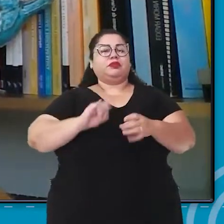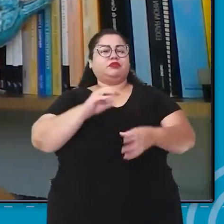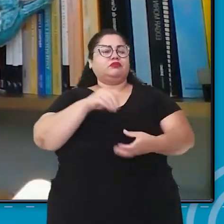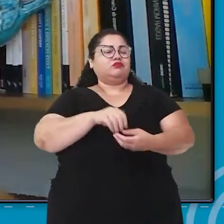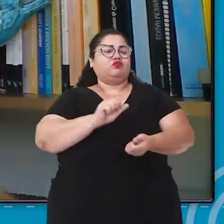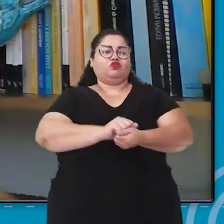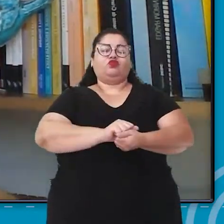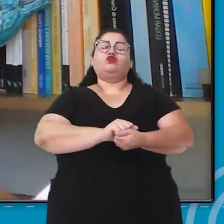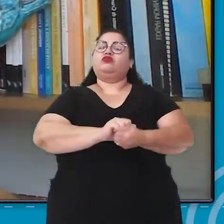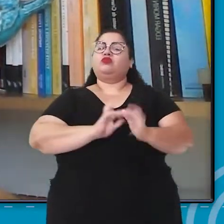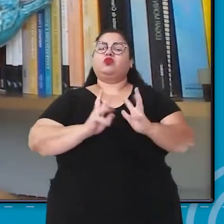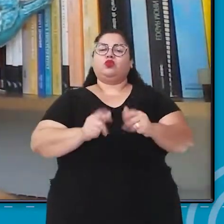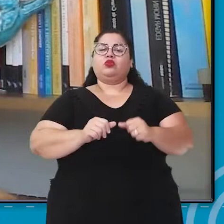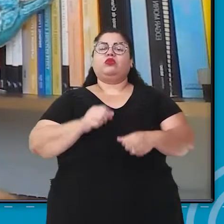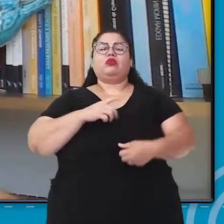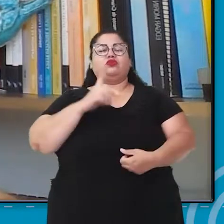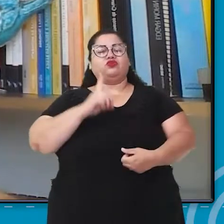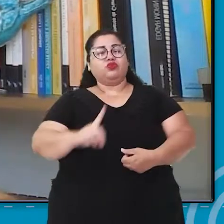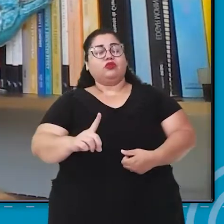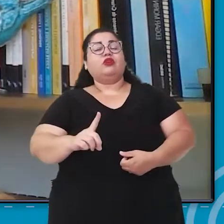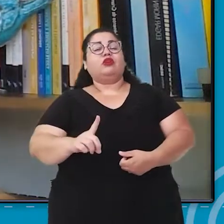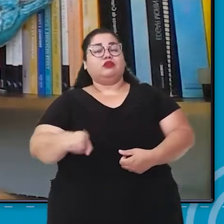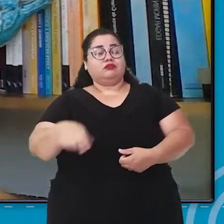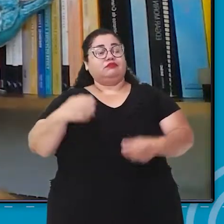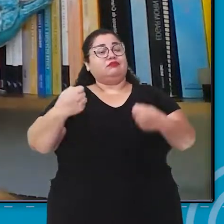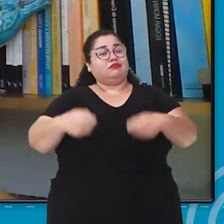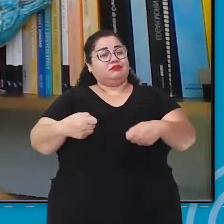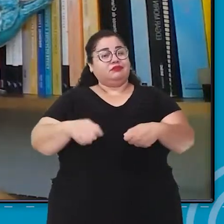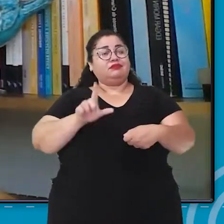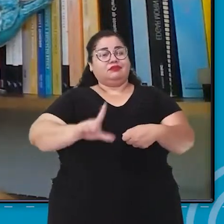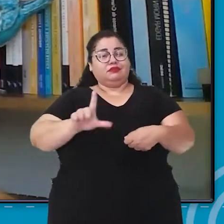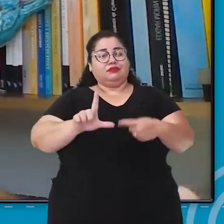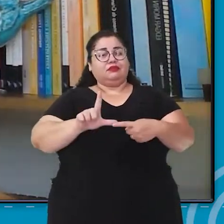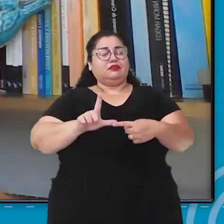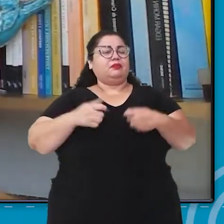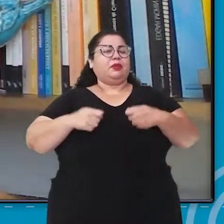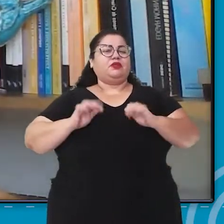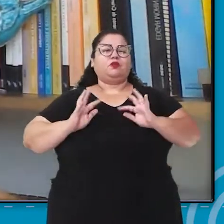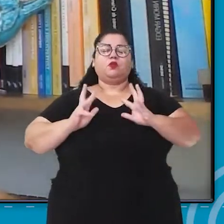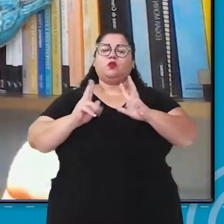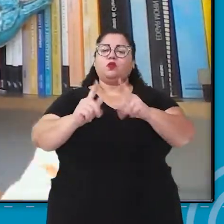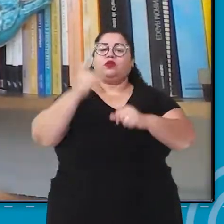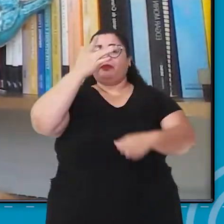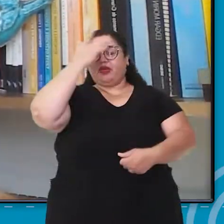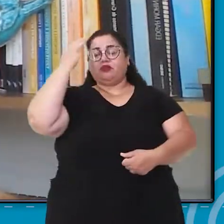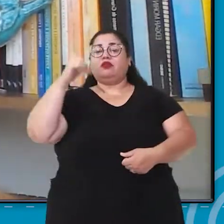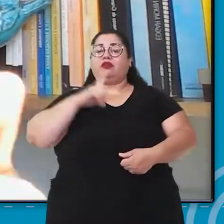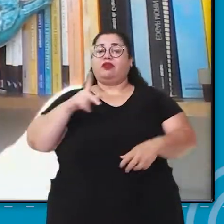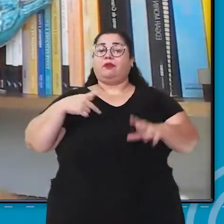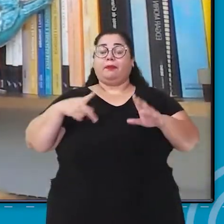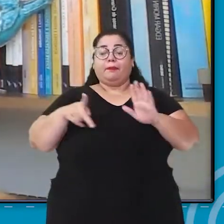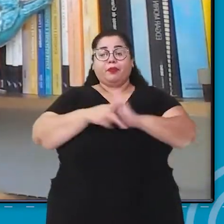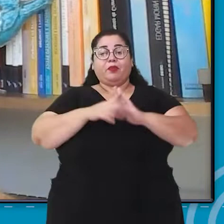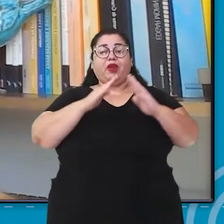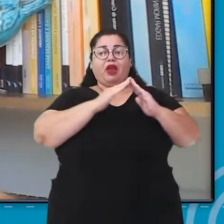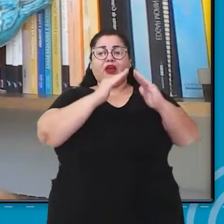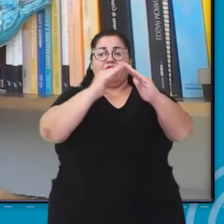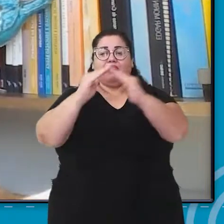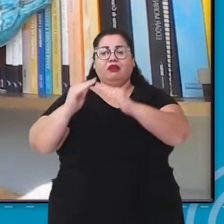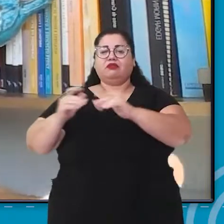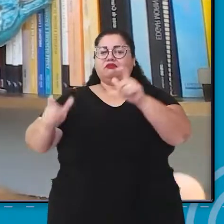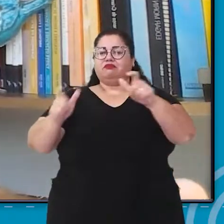tão importante sendo entendida como direito, é necessário que todas as pessoas possam, dentro das suas